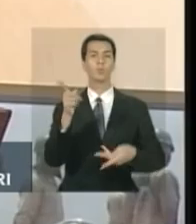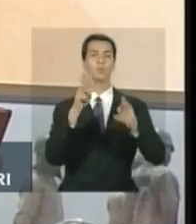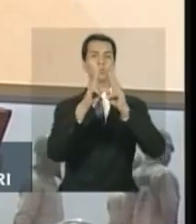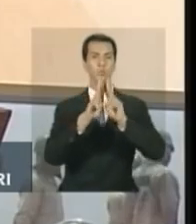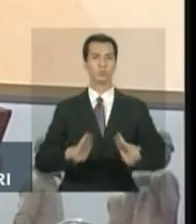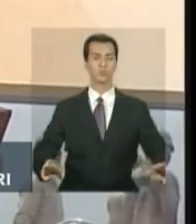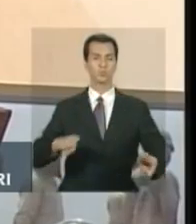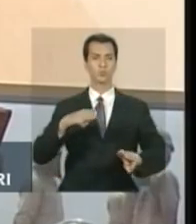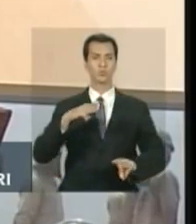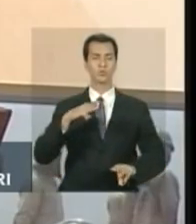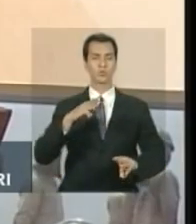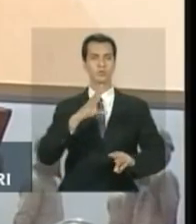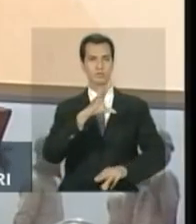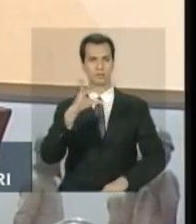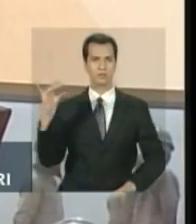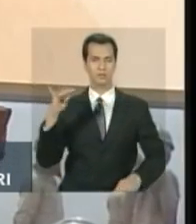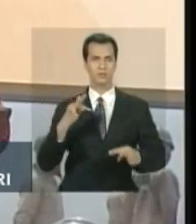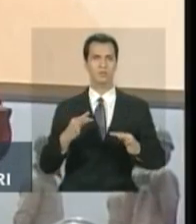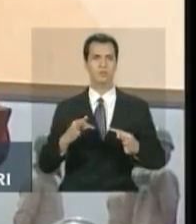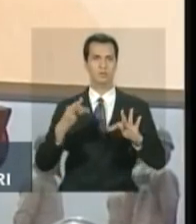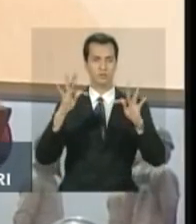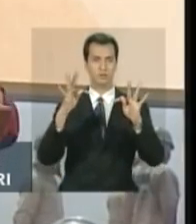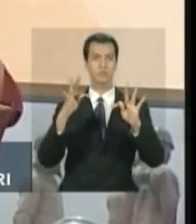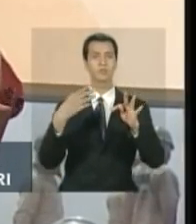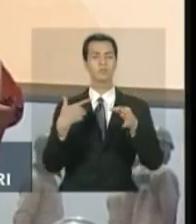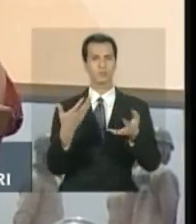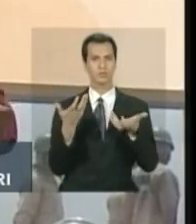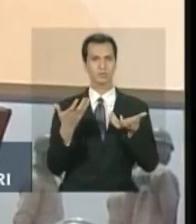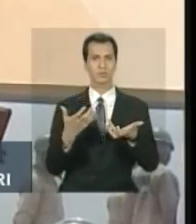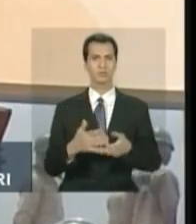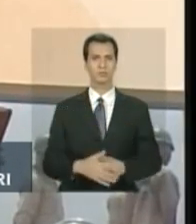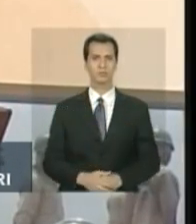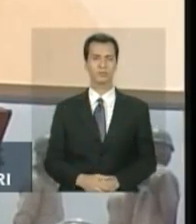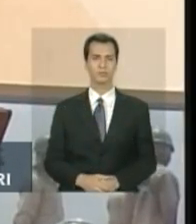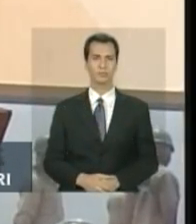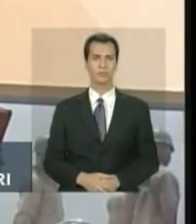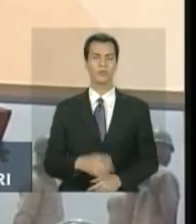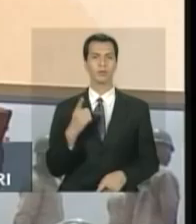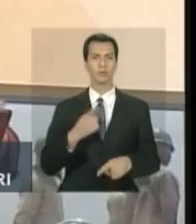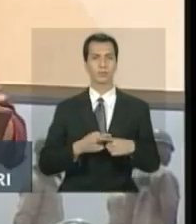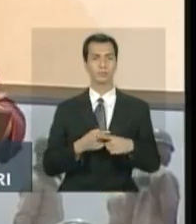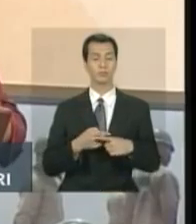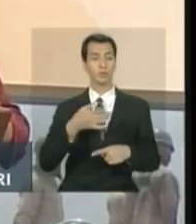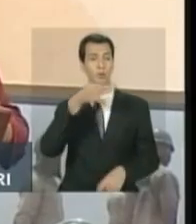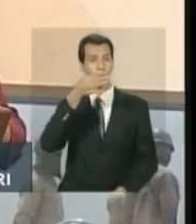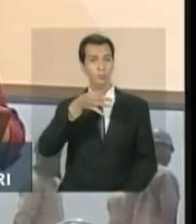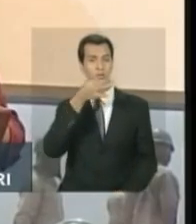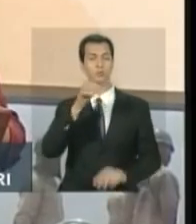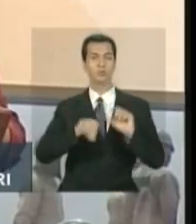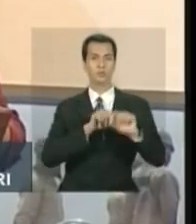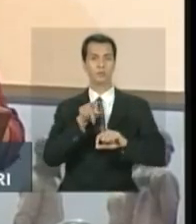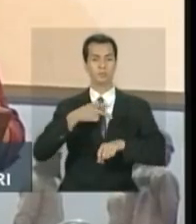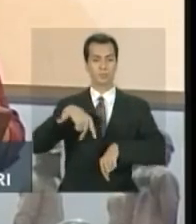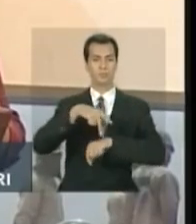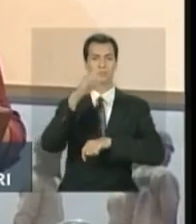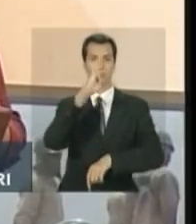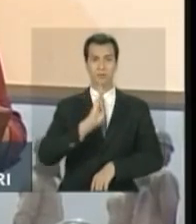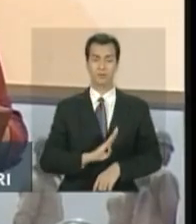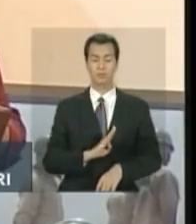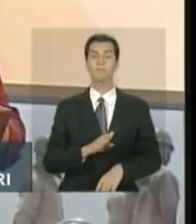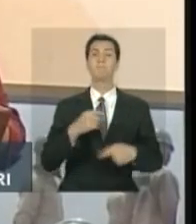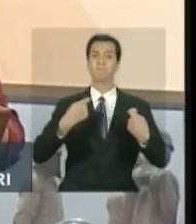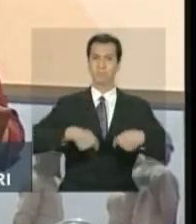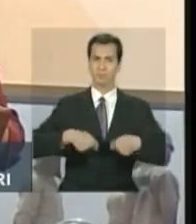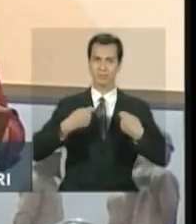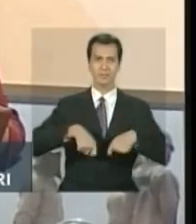da Ciência e Tecnologia, porque eu acho que esse país também vai precisar desse Museu